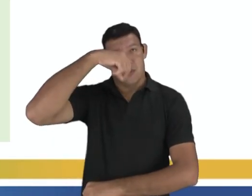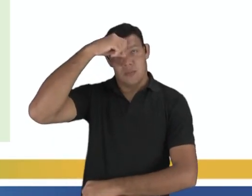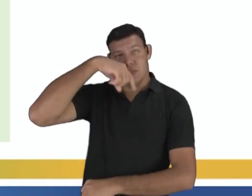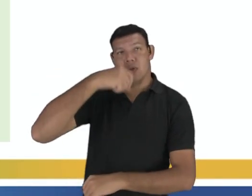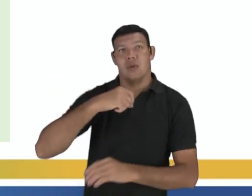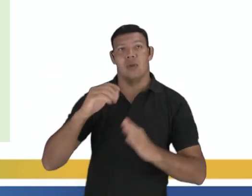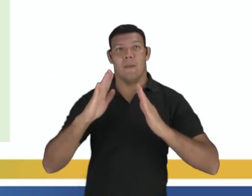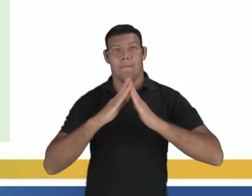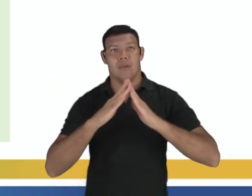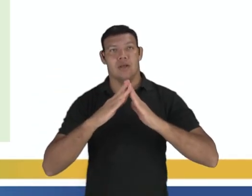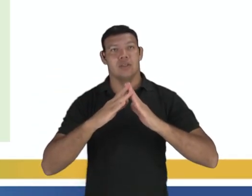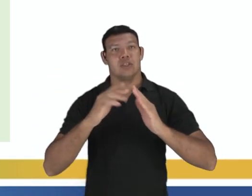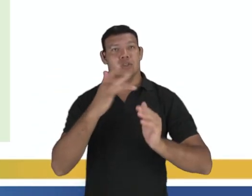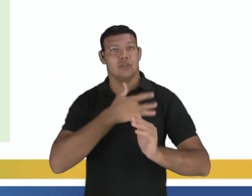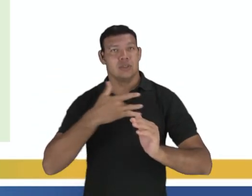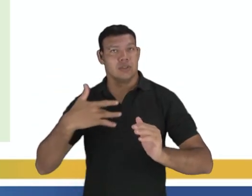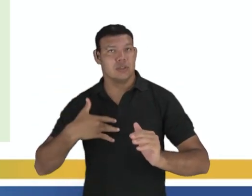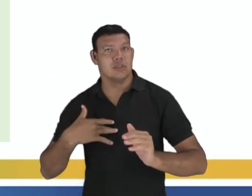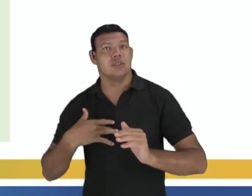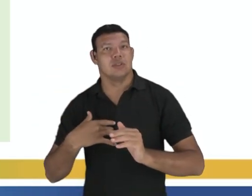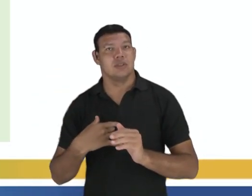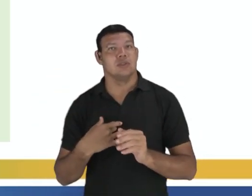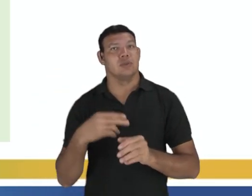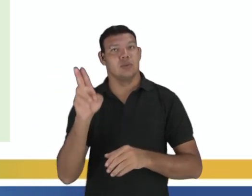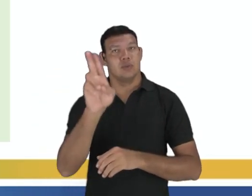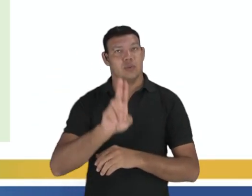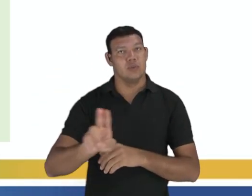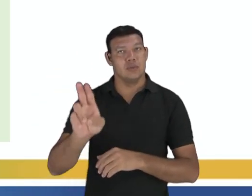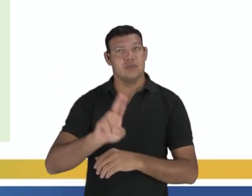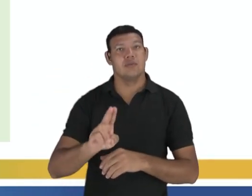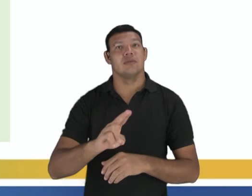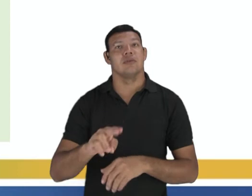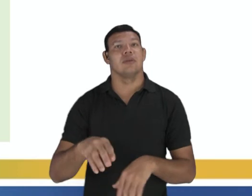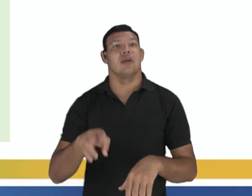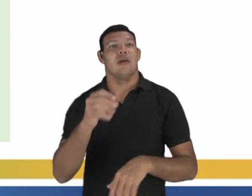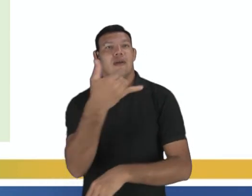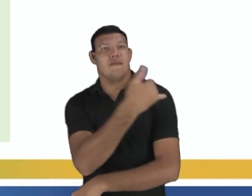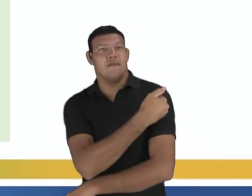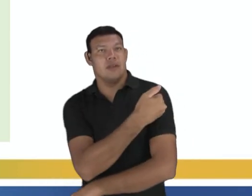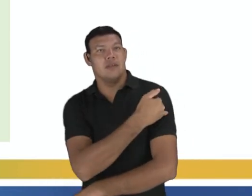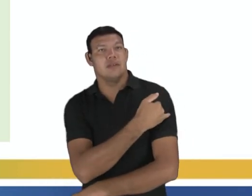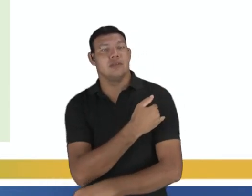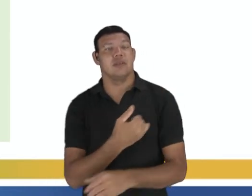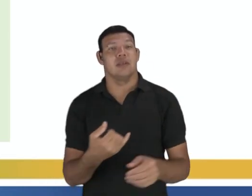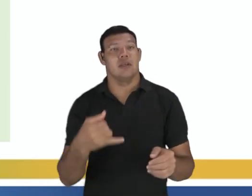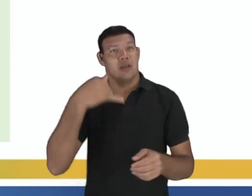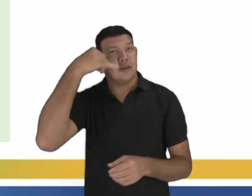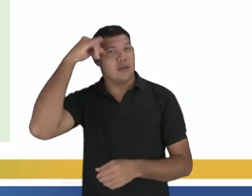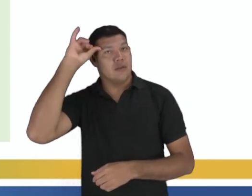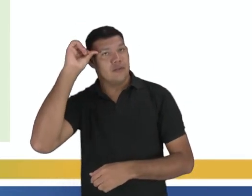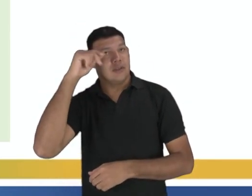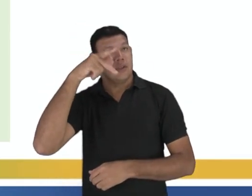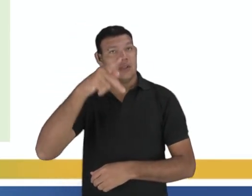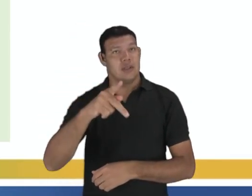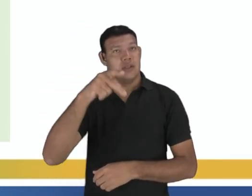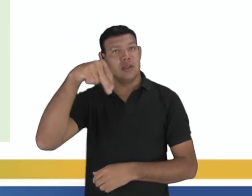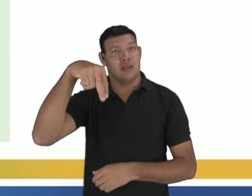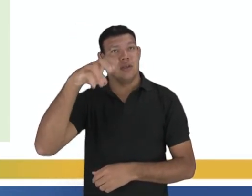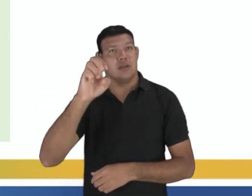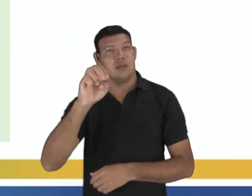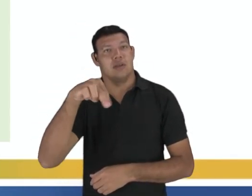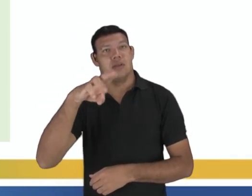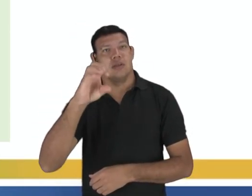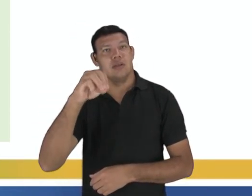também a vacina contra a pneumonia. É correto afirmar que essas vacinas protegem por quê? Falei para vocês como é que o